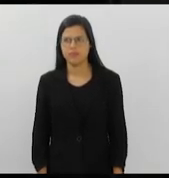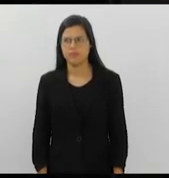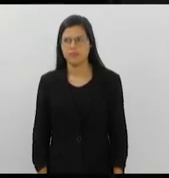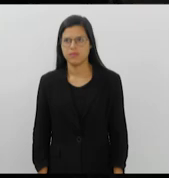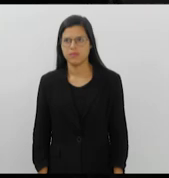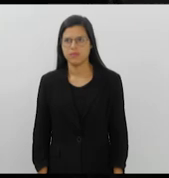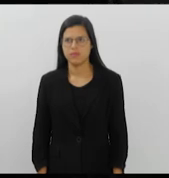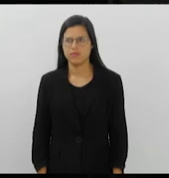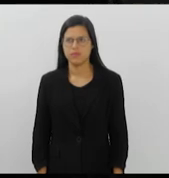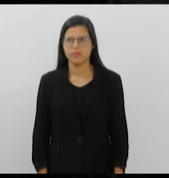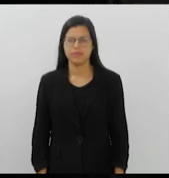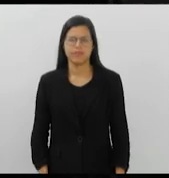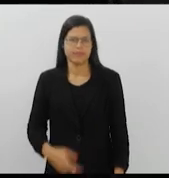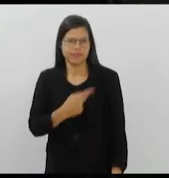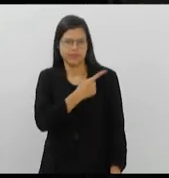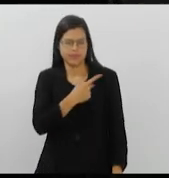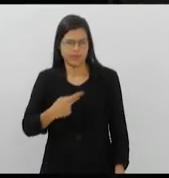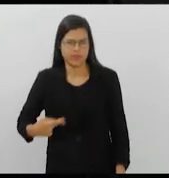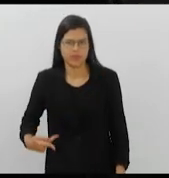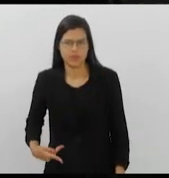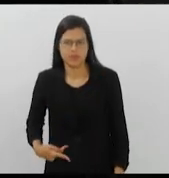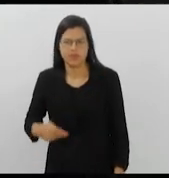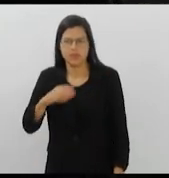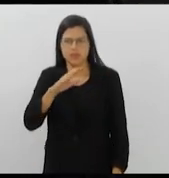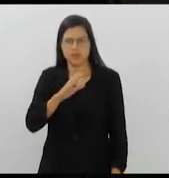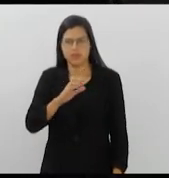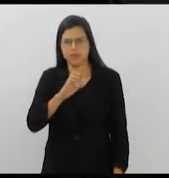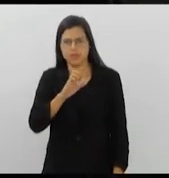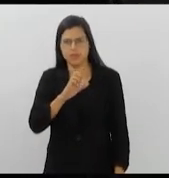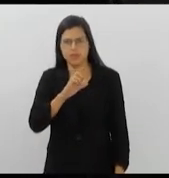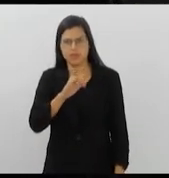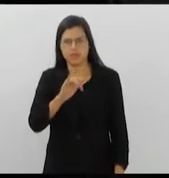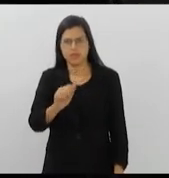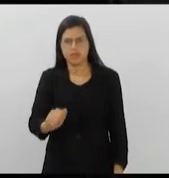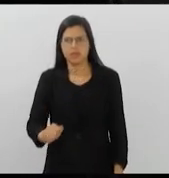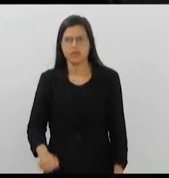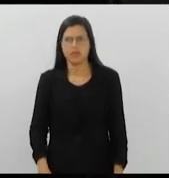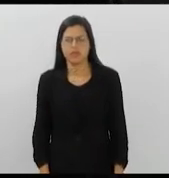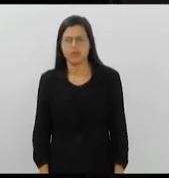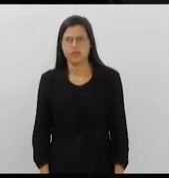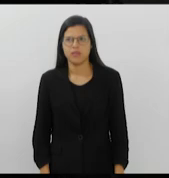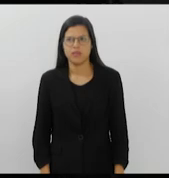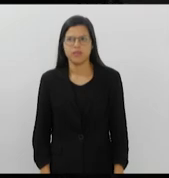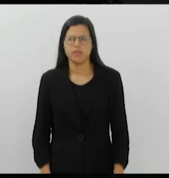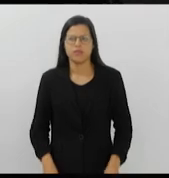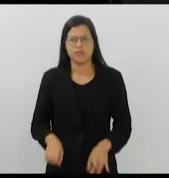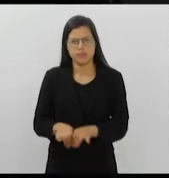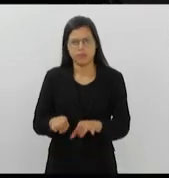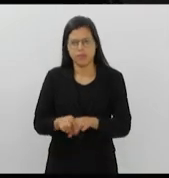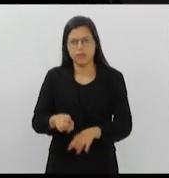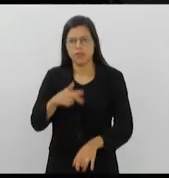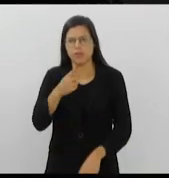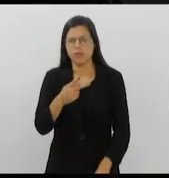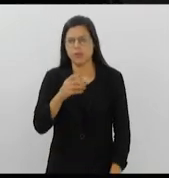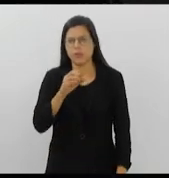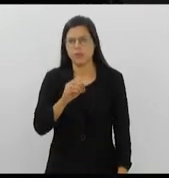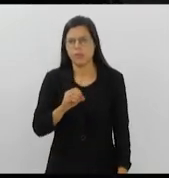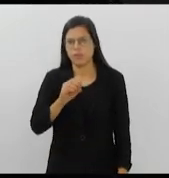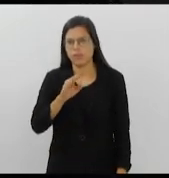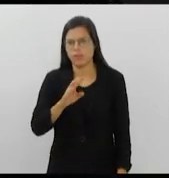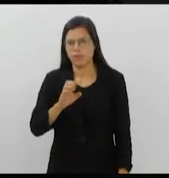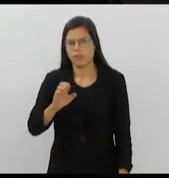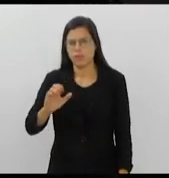Senhora presidente Célia Jordão, deputado Felipe Poubel, que se encontra no plenário,